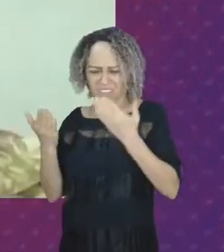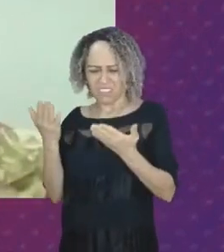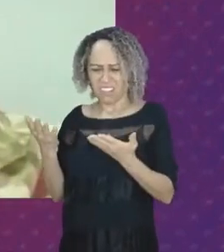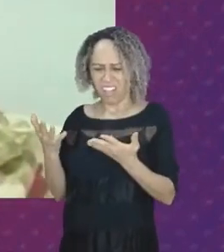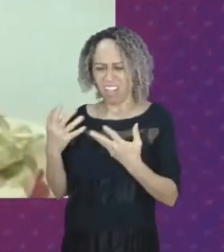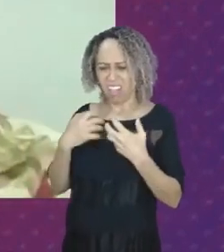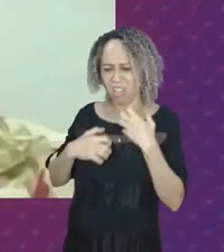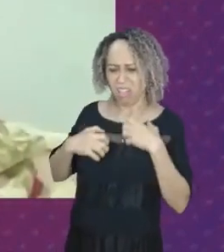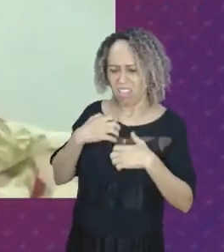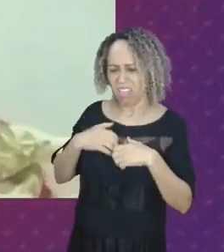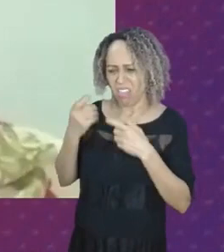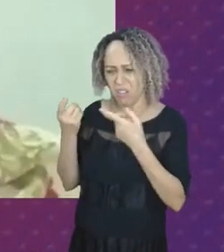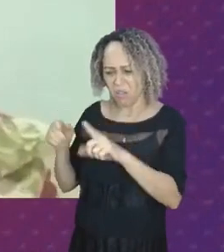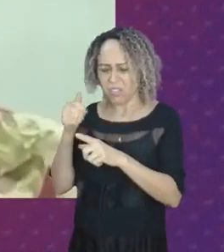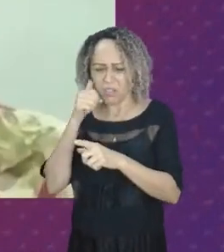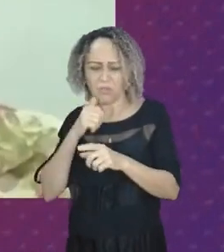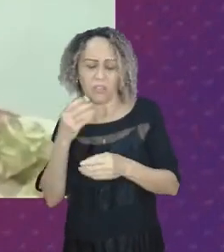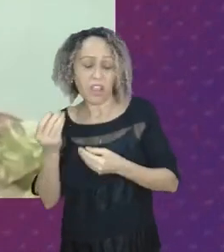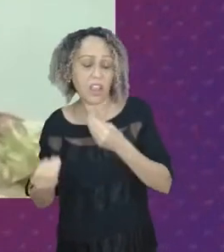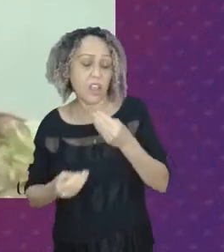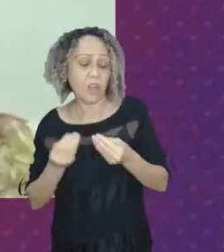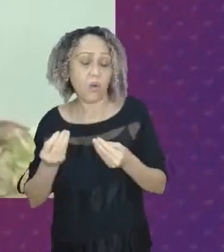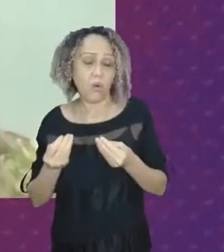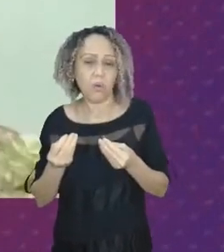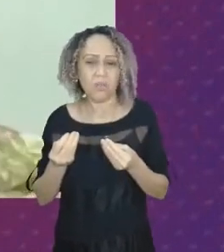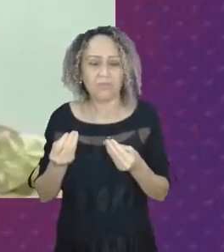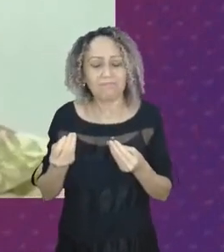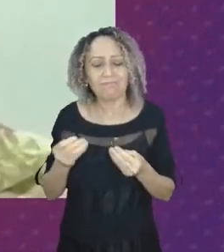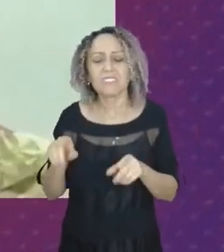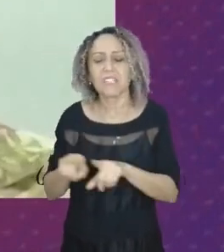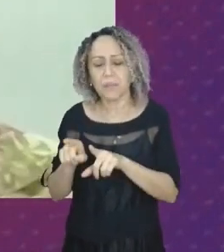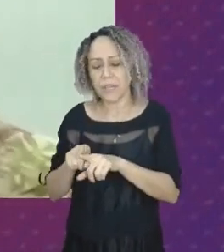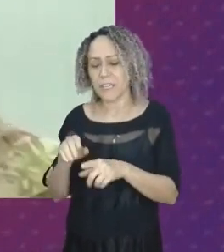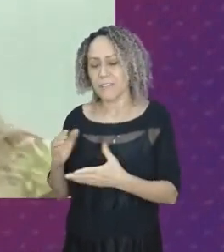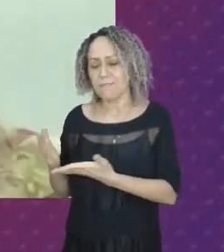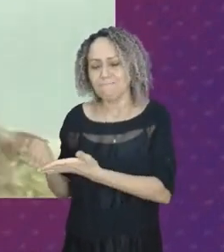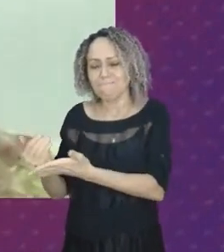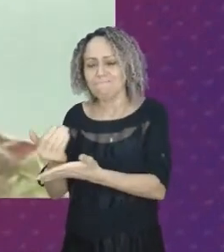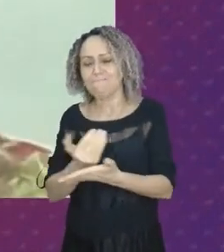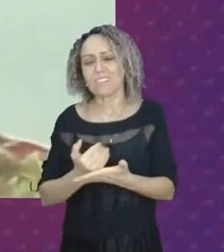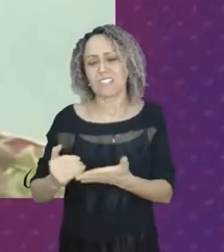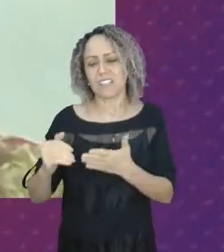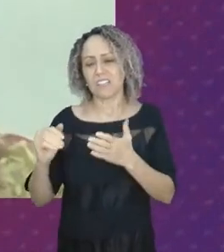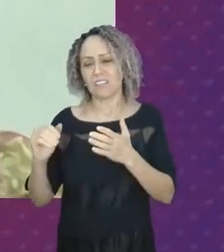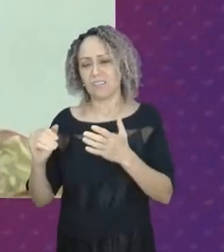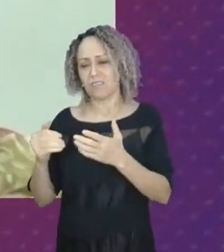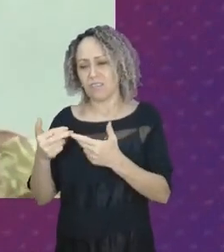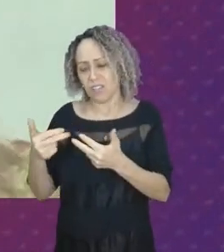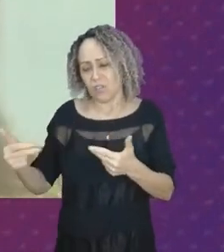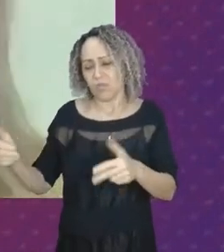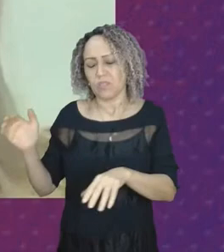está apoiada em uma cultura, em uma visão de desigualdade